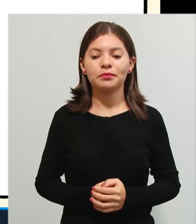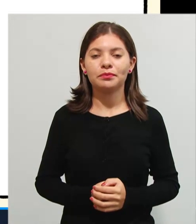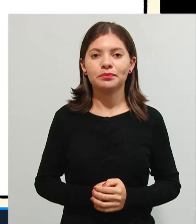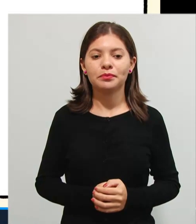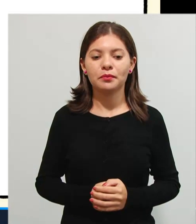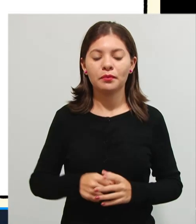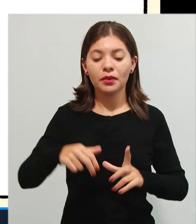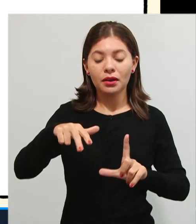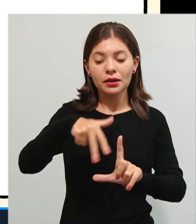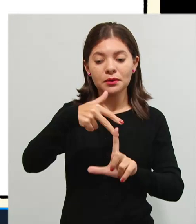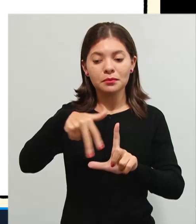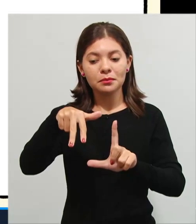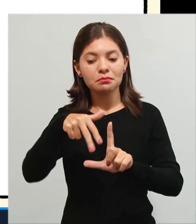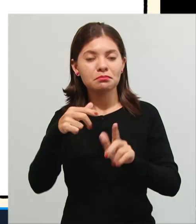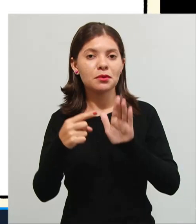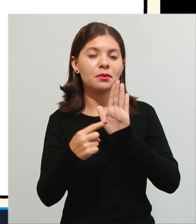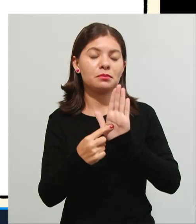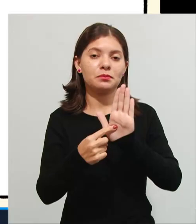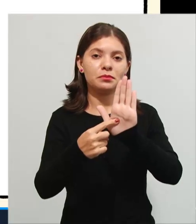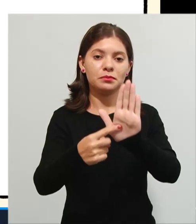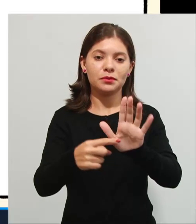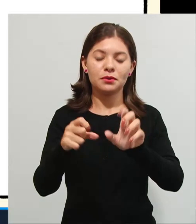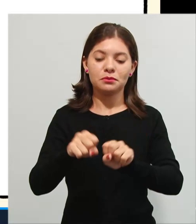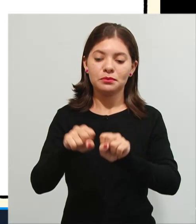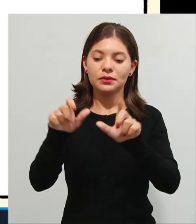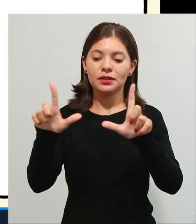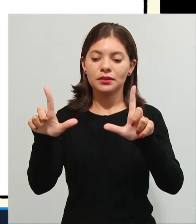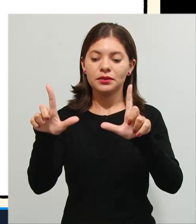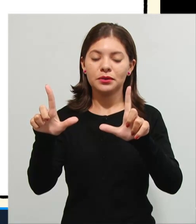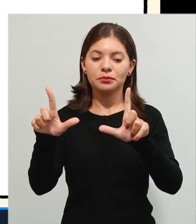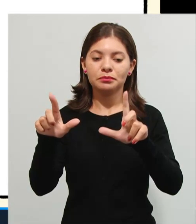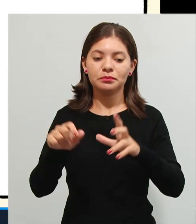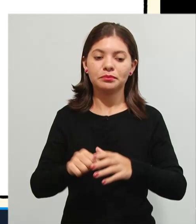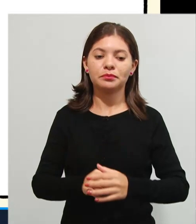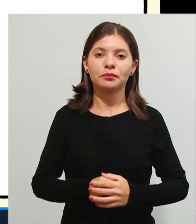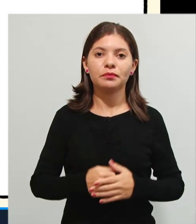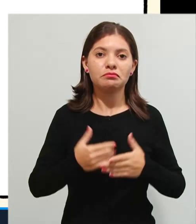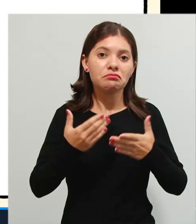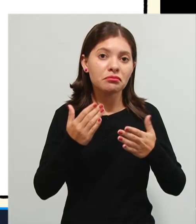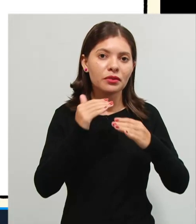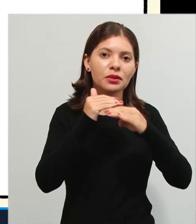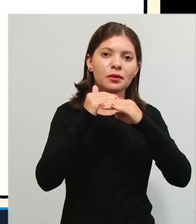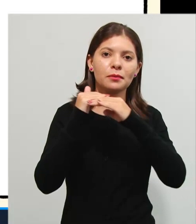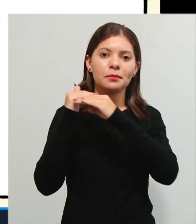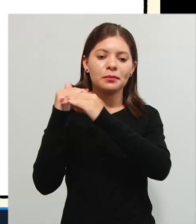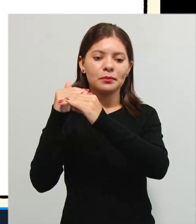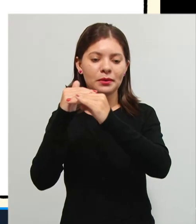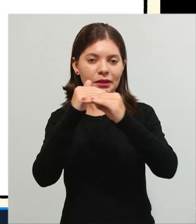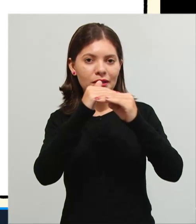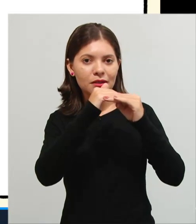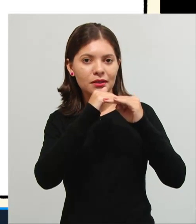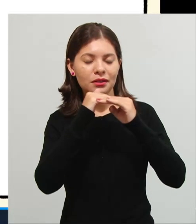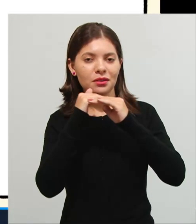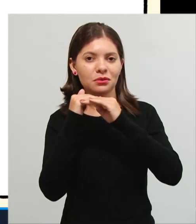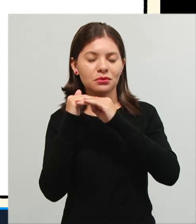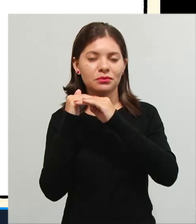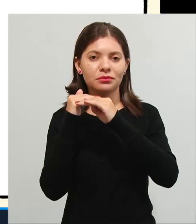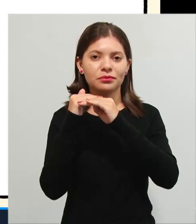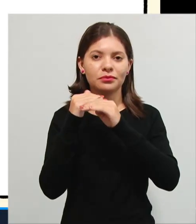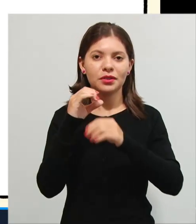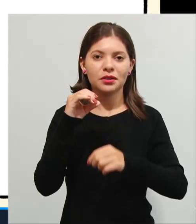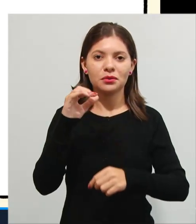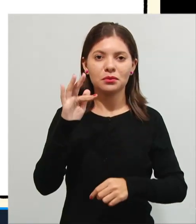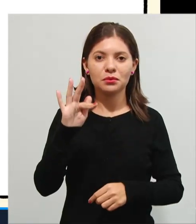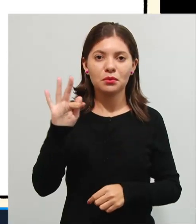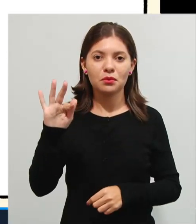animações, apresentação de slides. Então, esse padrão, ele vem do pacote Office. A gente vai